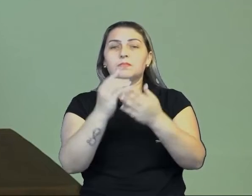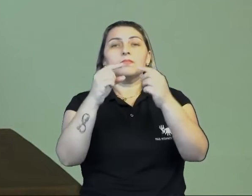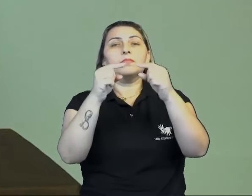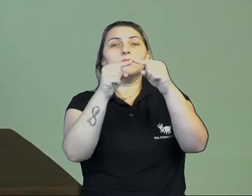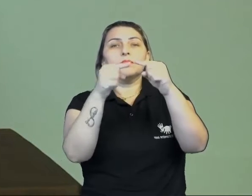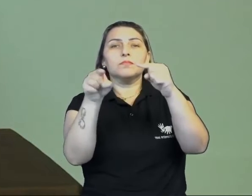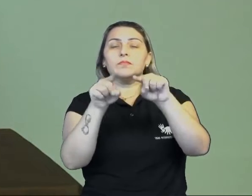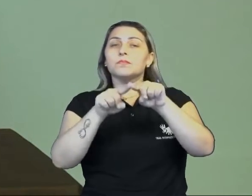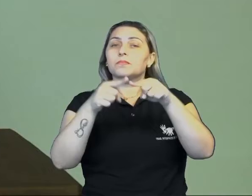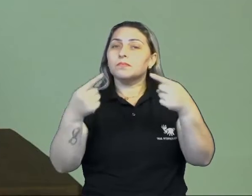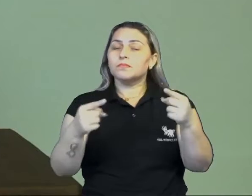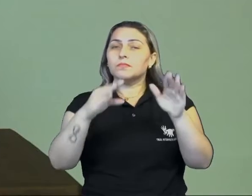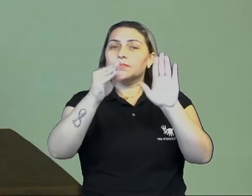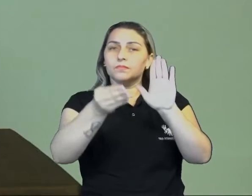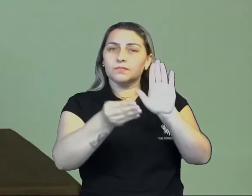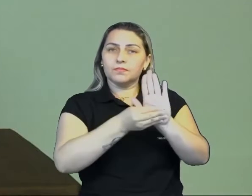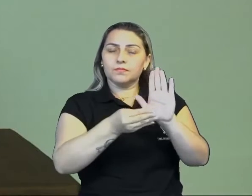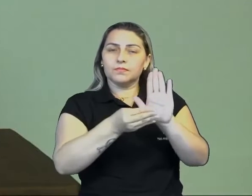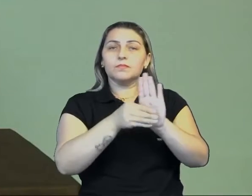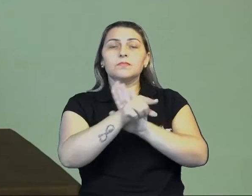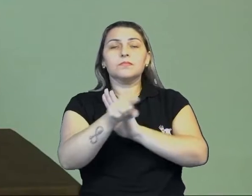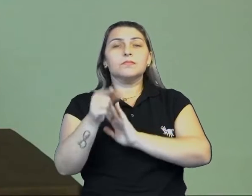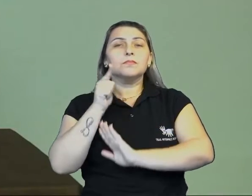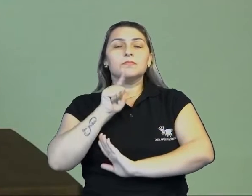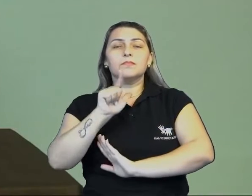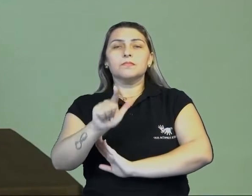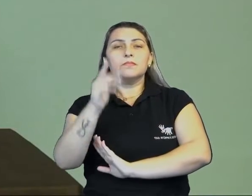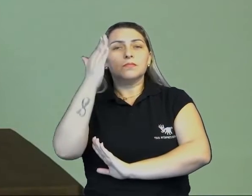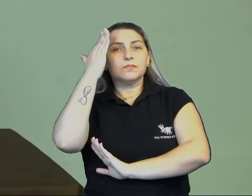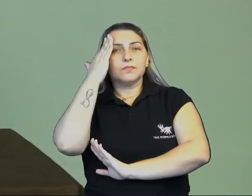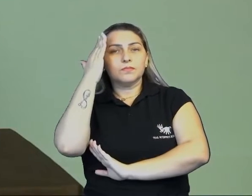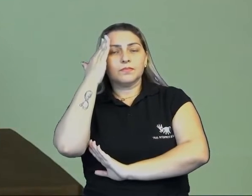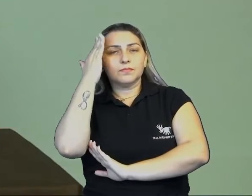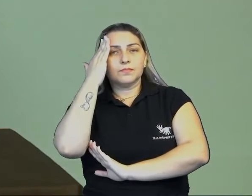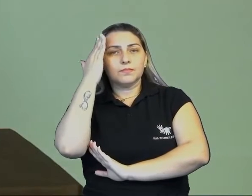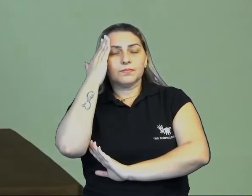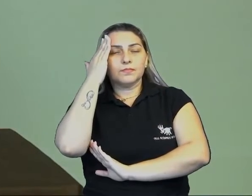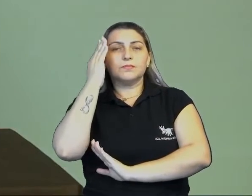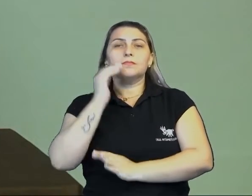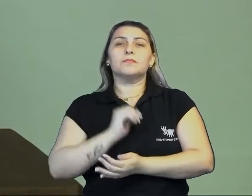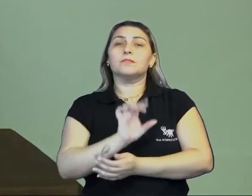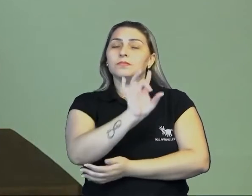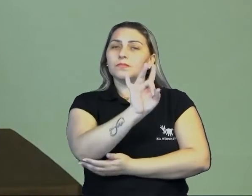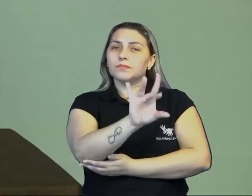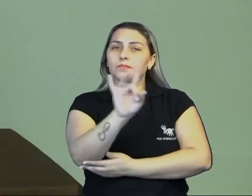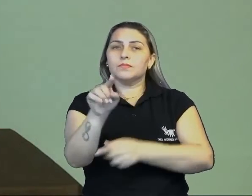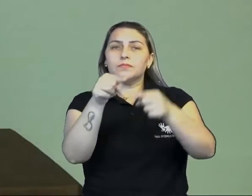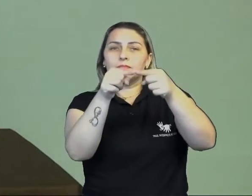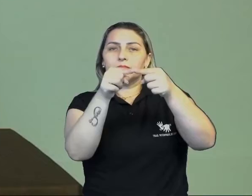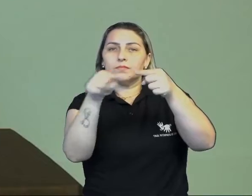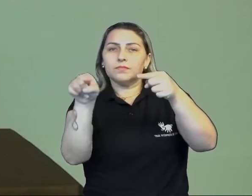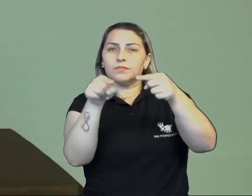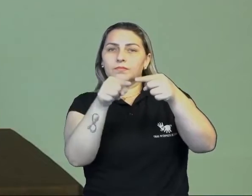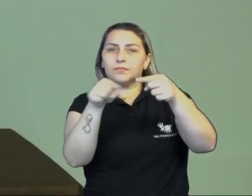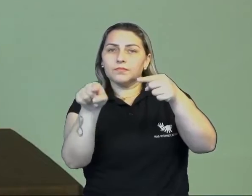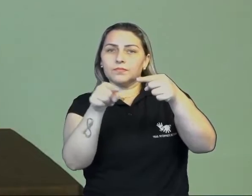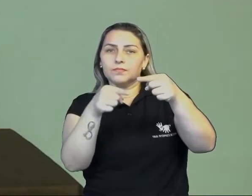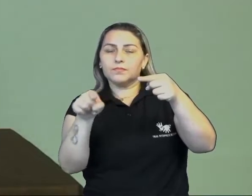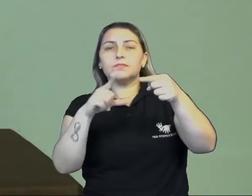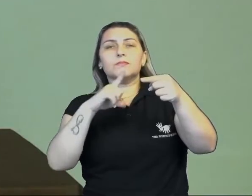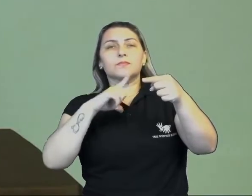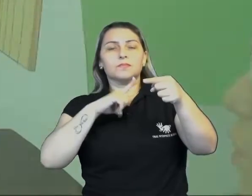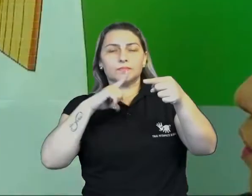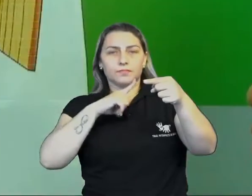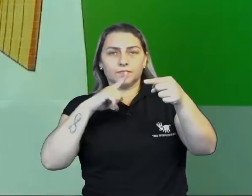estrofe. Mas eu coloquei essas aqui para que vocês consigam compreender. Então, cada linha dessa, nós temos